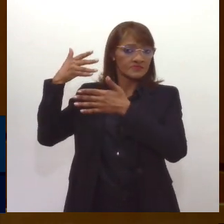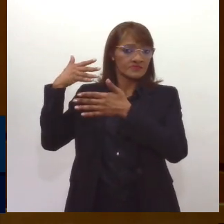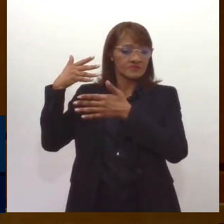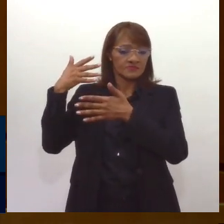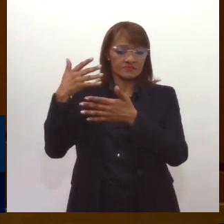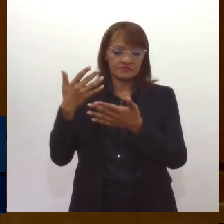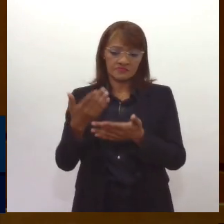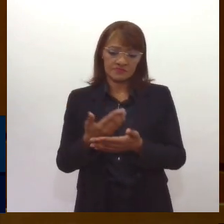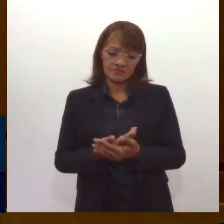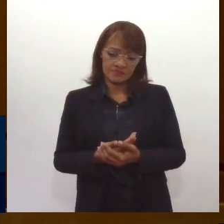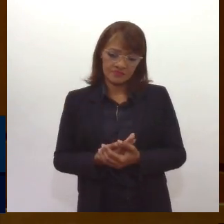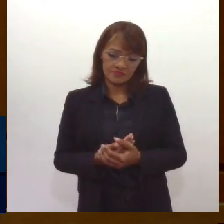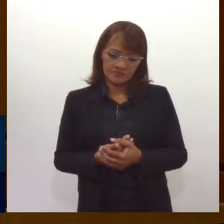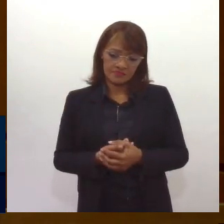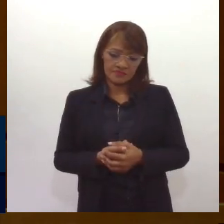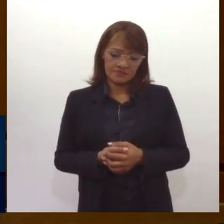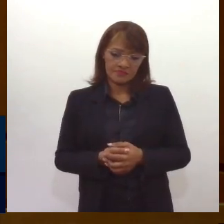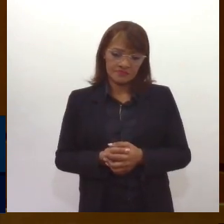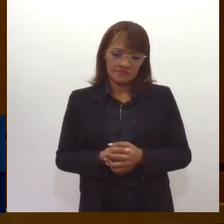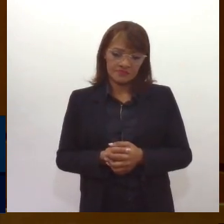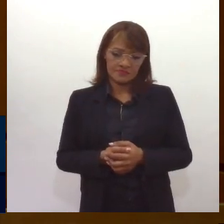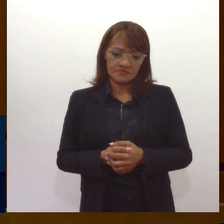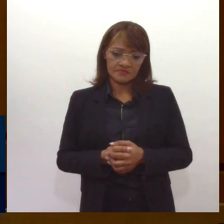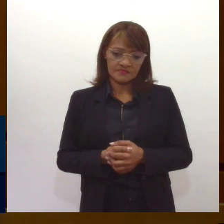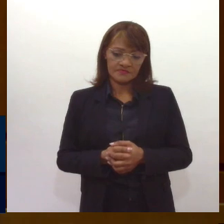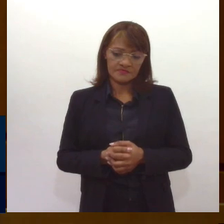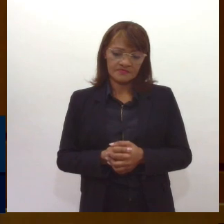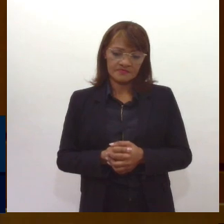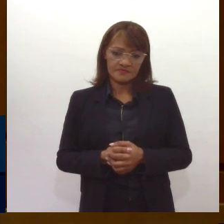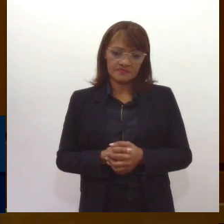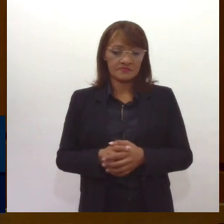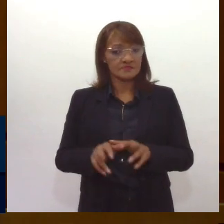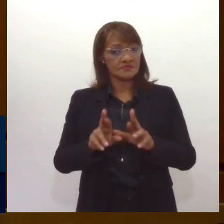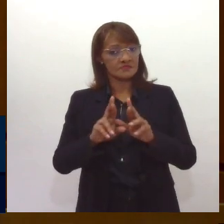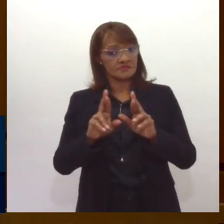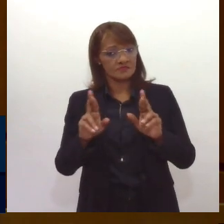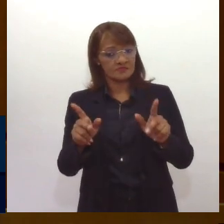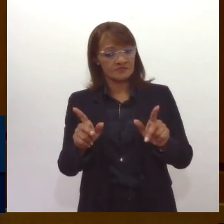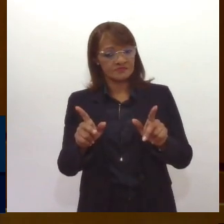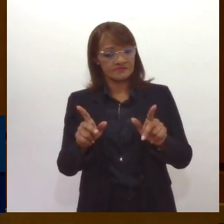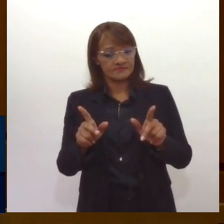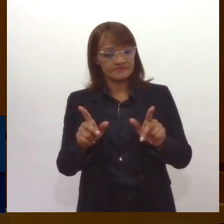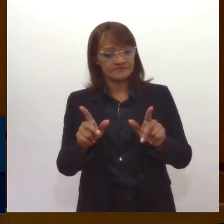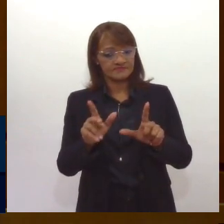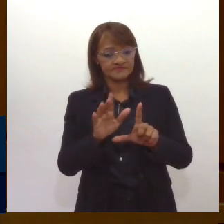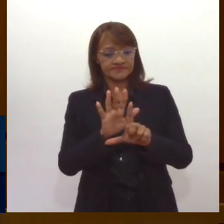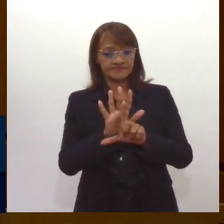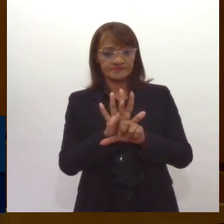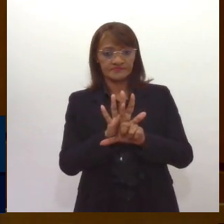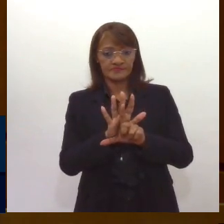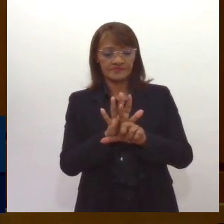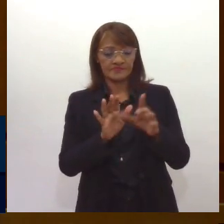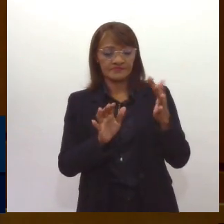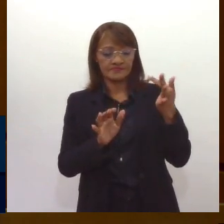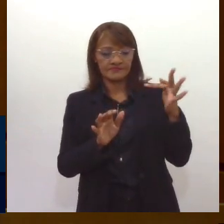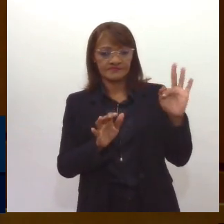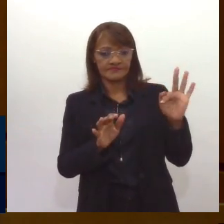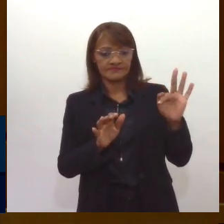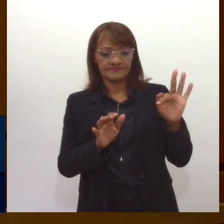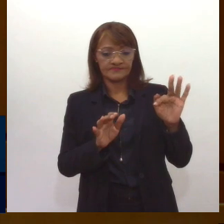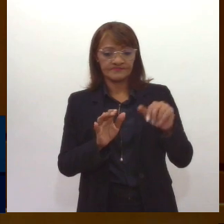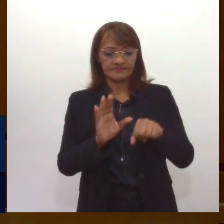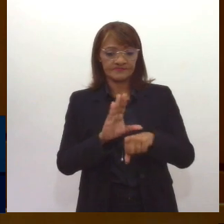contrária à legislação federal, à Constituição Federal.